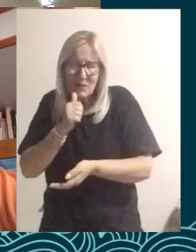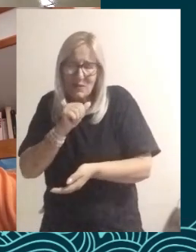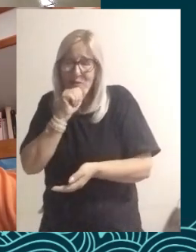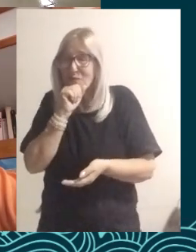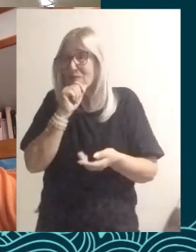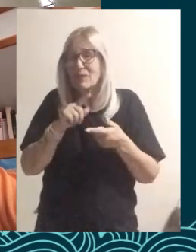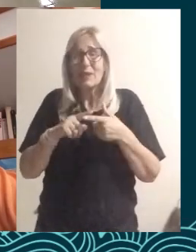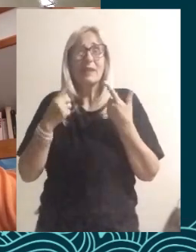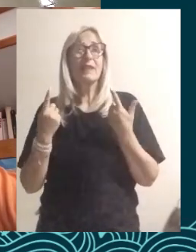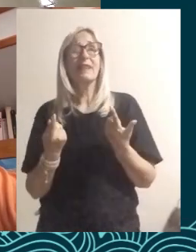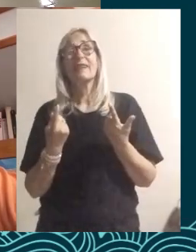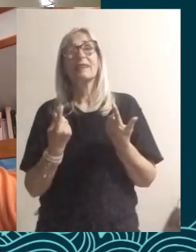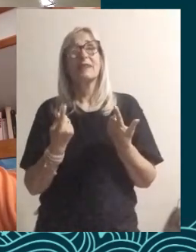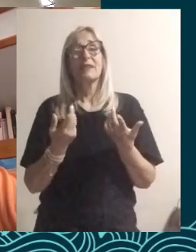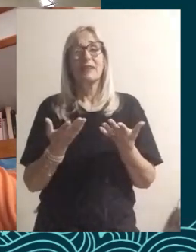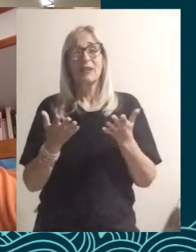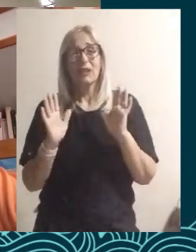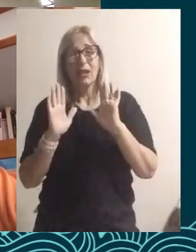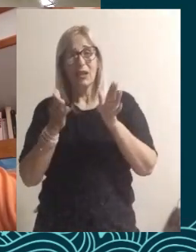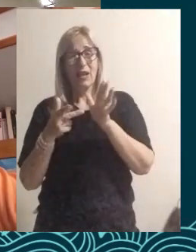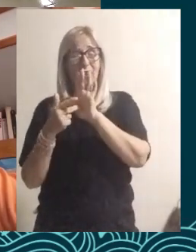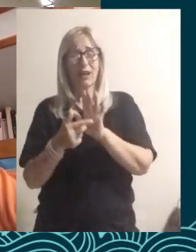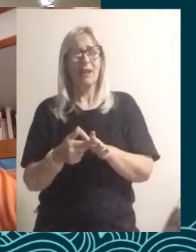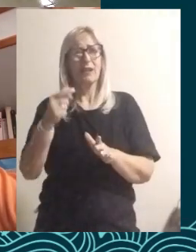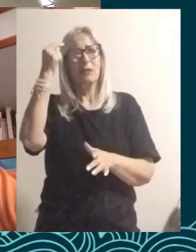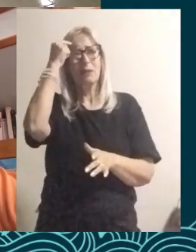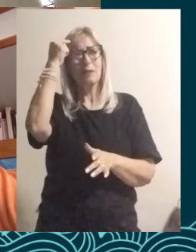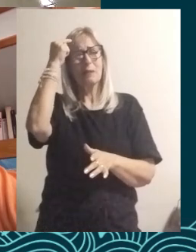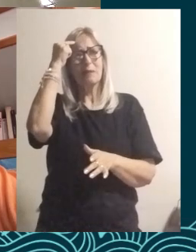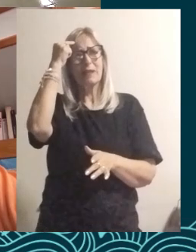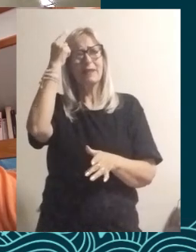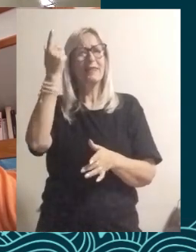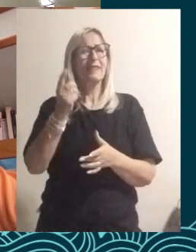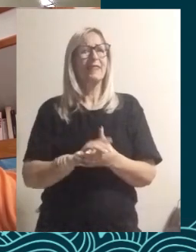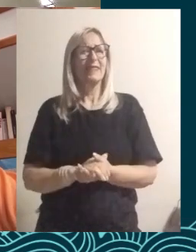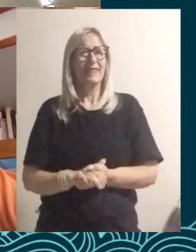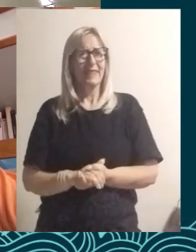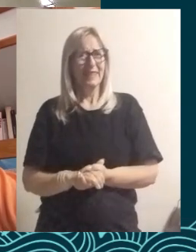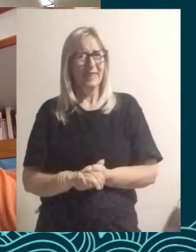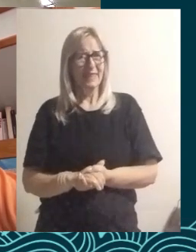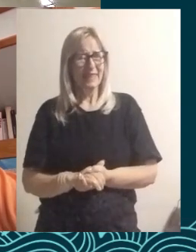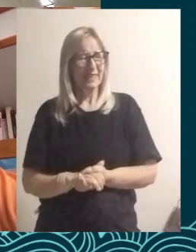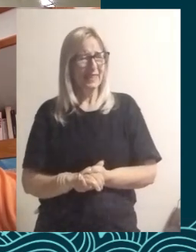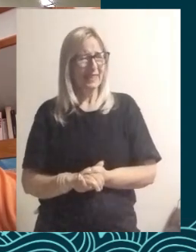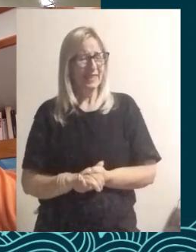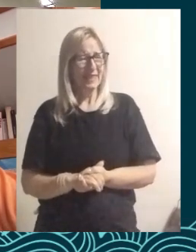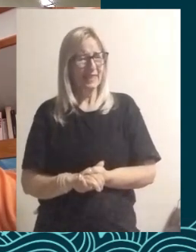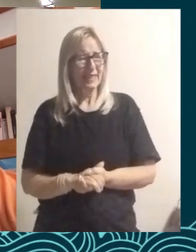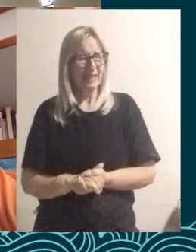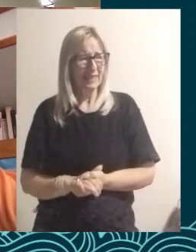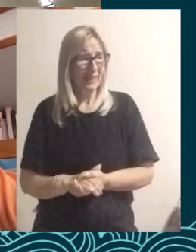tão envolvido com a maternidade que não assim, agora que eu estou parando para pensar